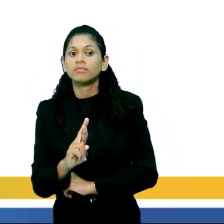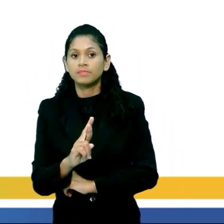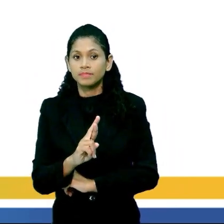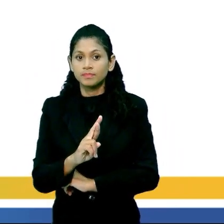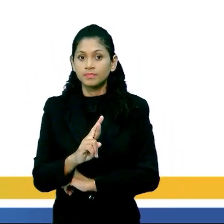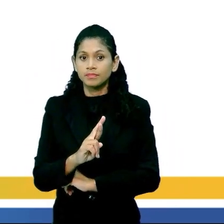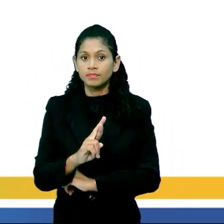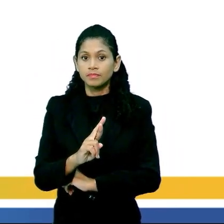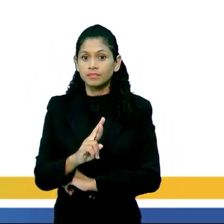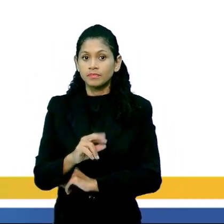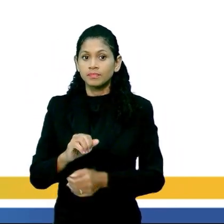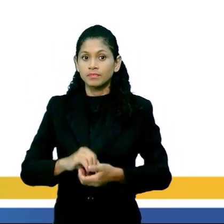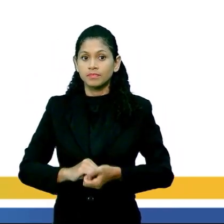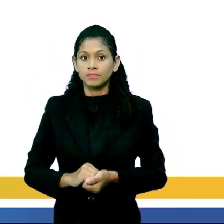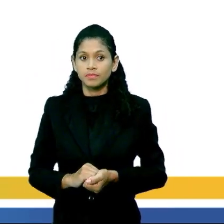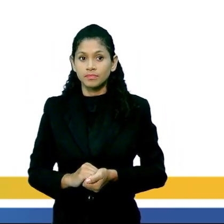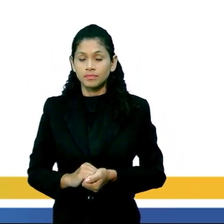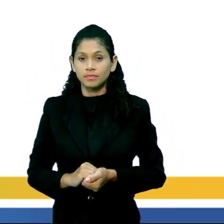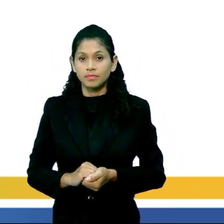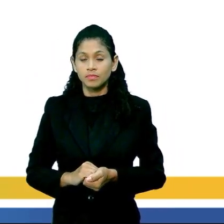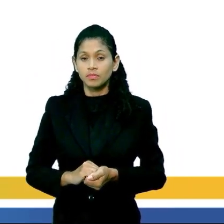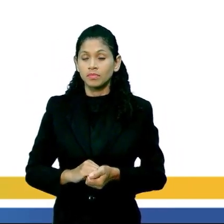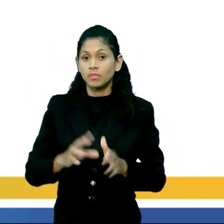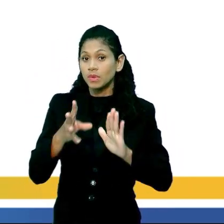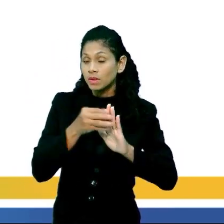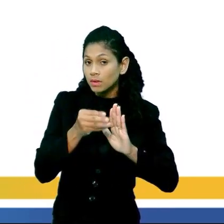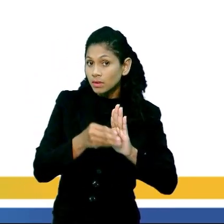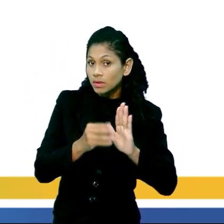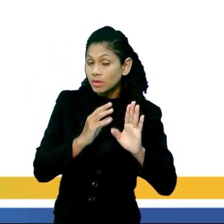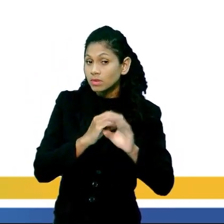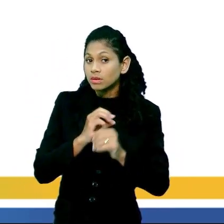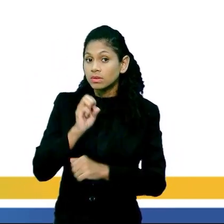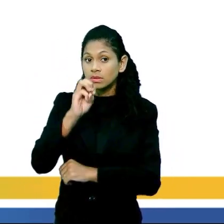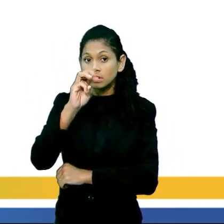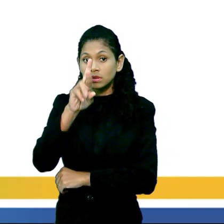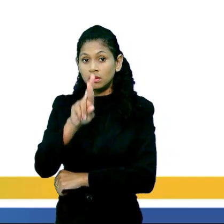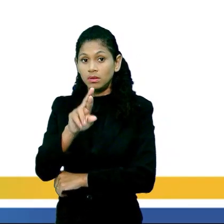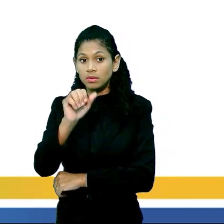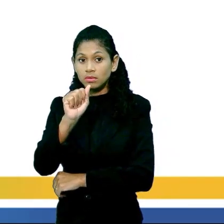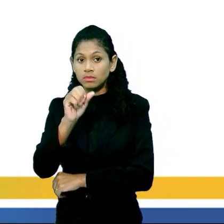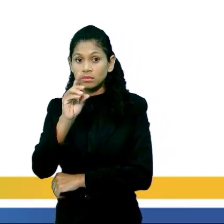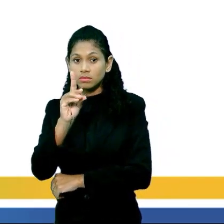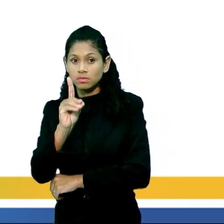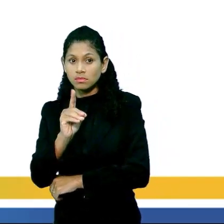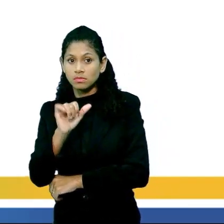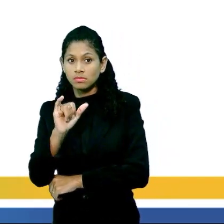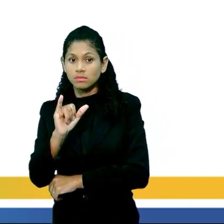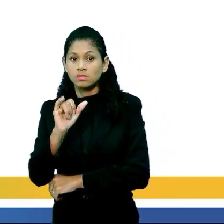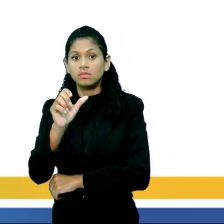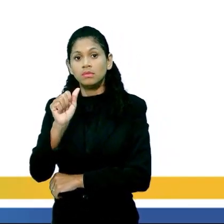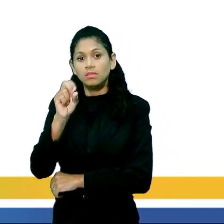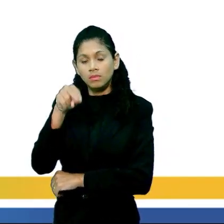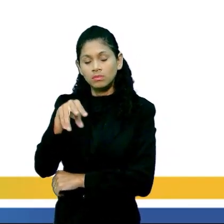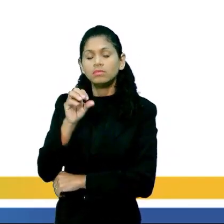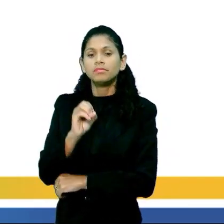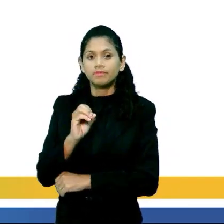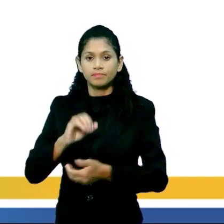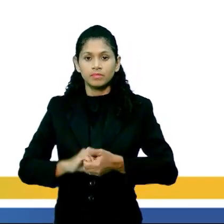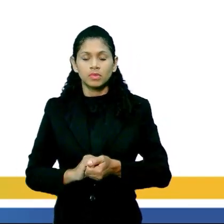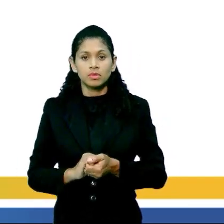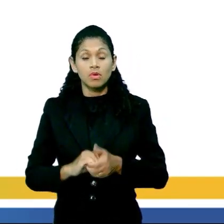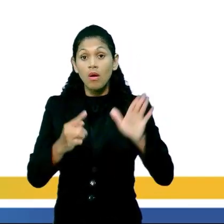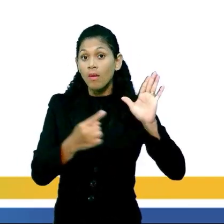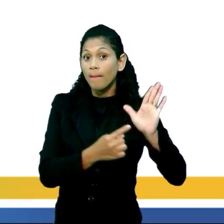medido em radiano, subtendido pelo arco. Nas condições apresentadas,